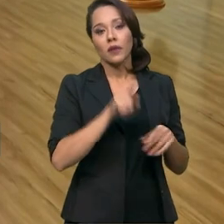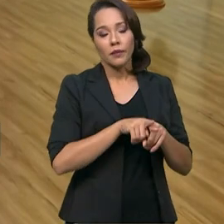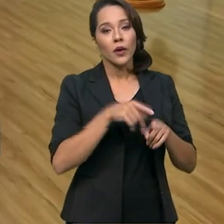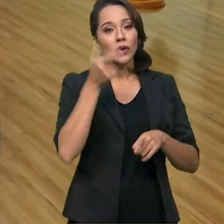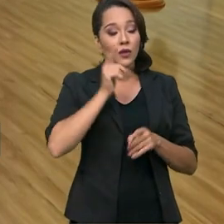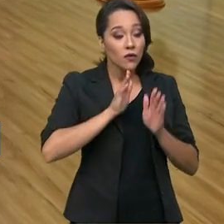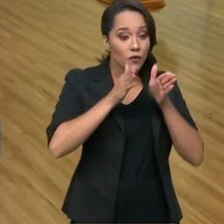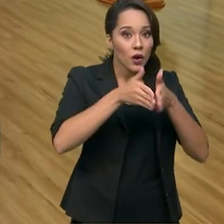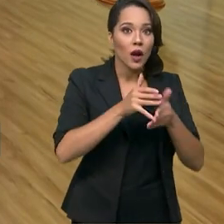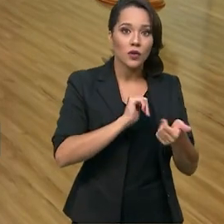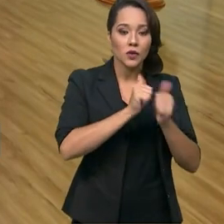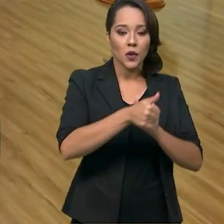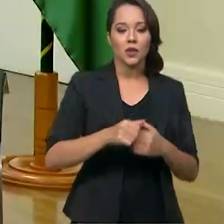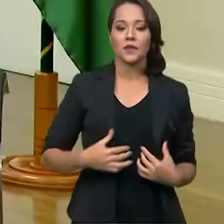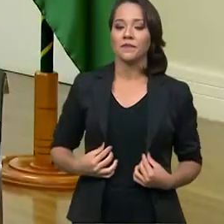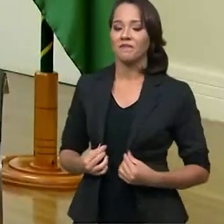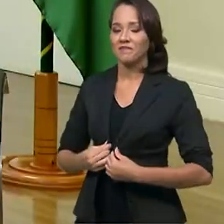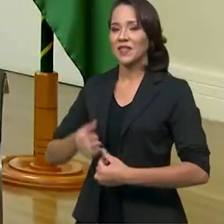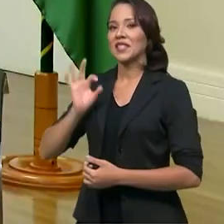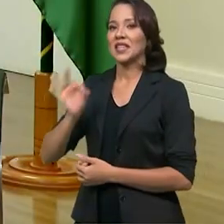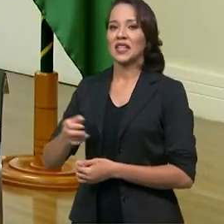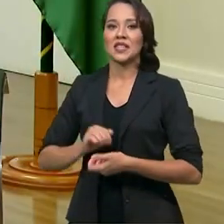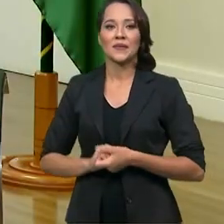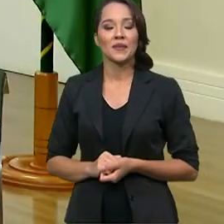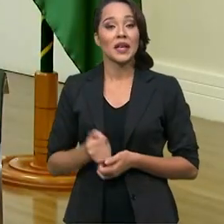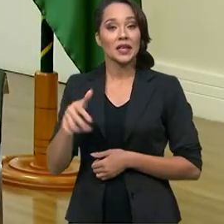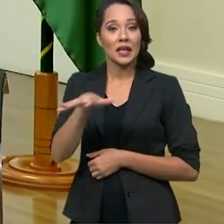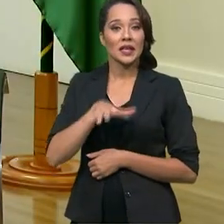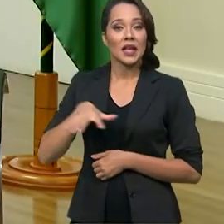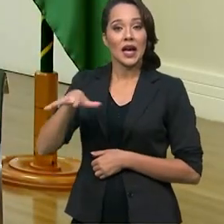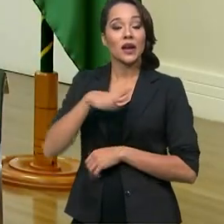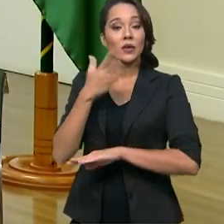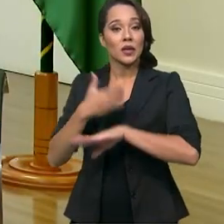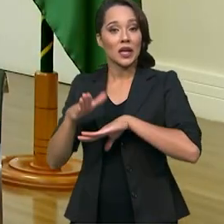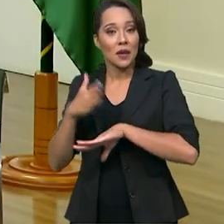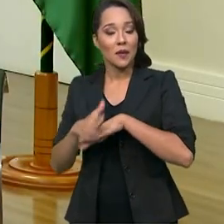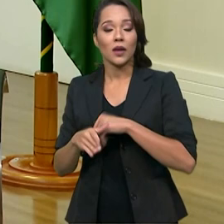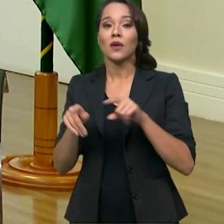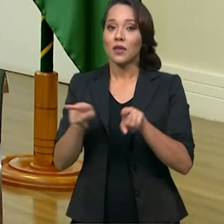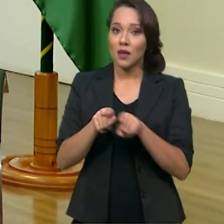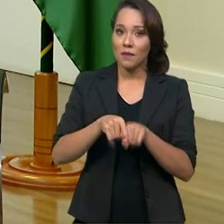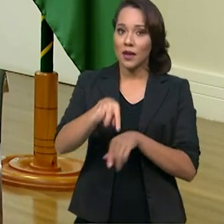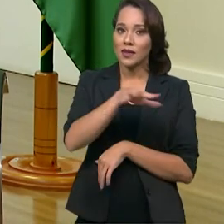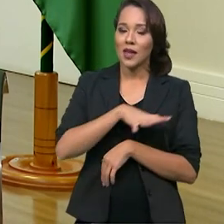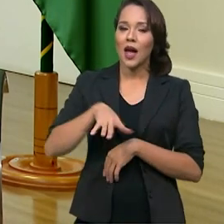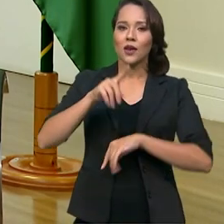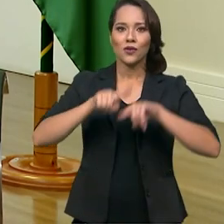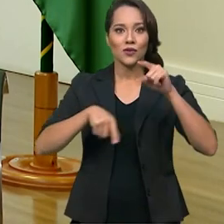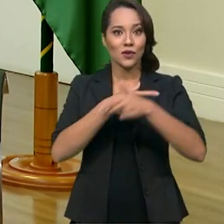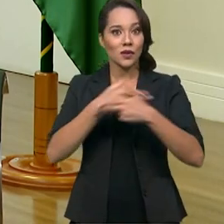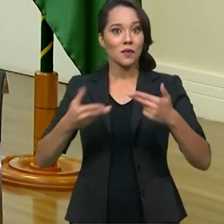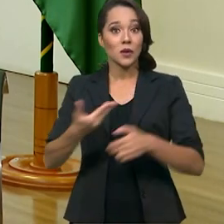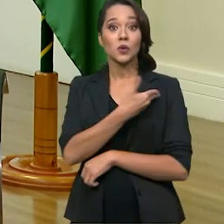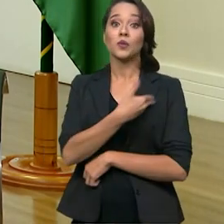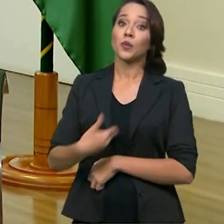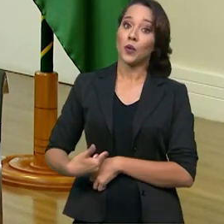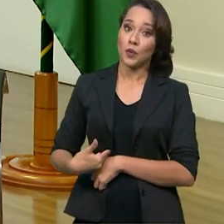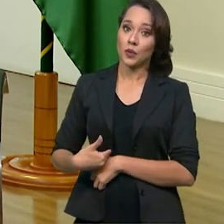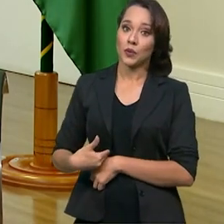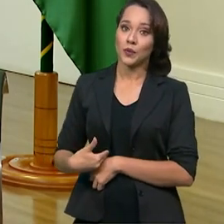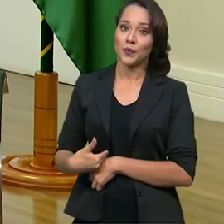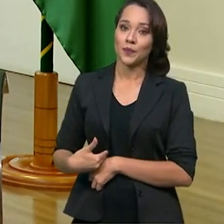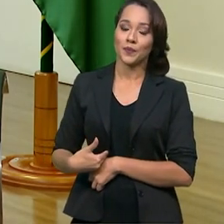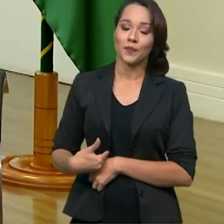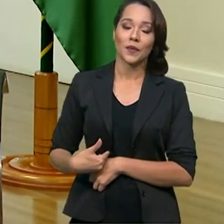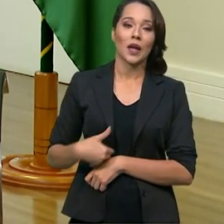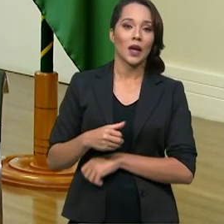assim se dedicar ao esporte? Sem dúvida nenhuma. Você tem tanto a parte do treinamento como também a parte dos equipamentos públicos.